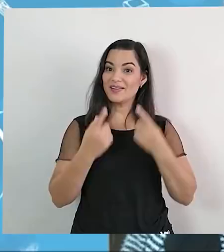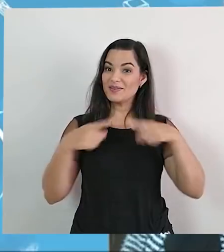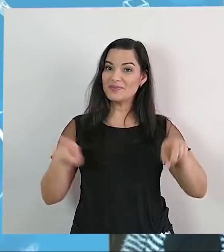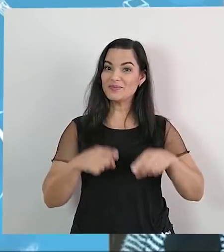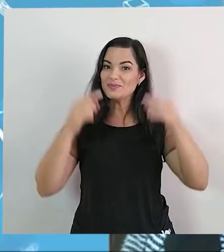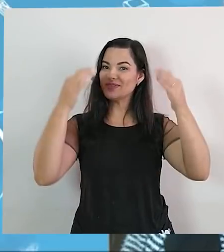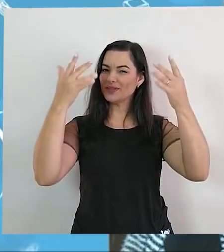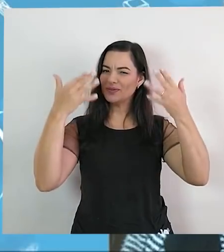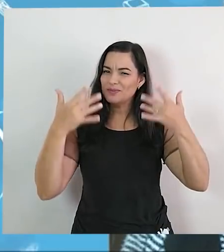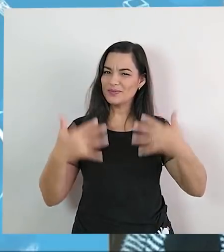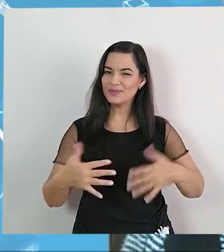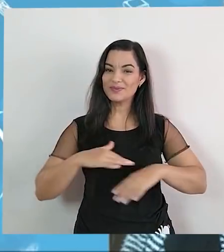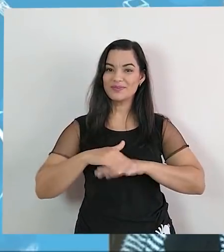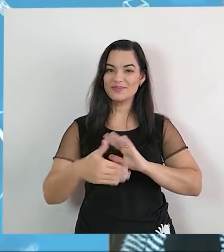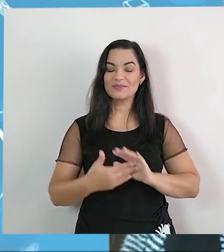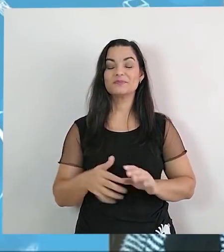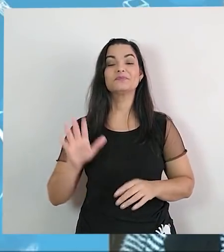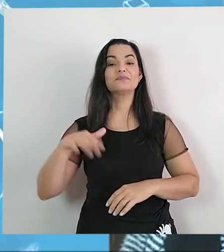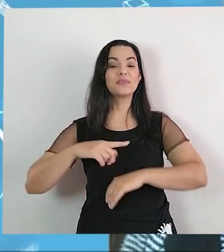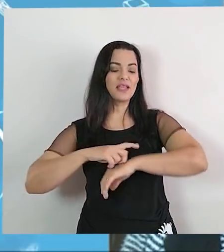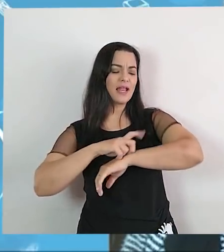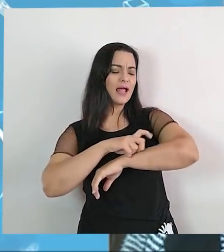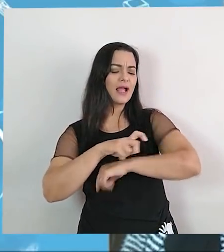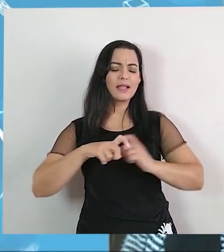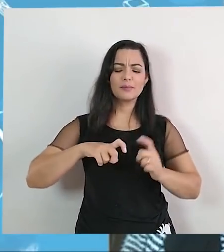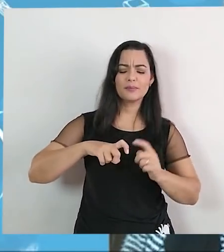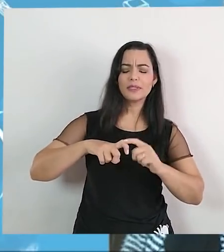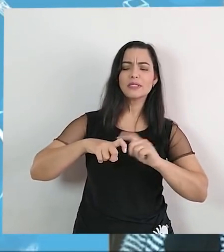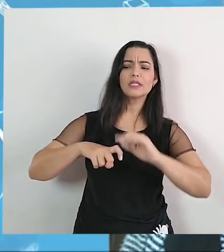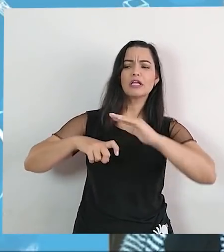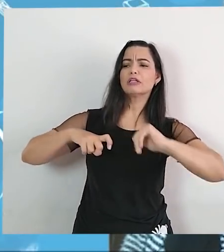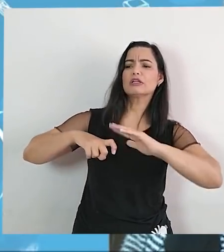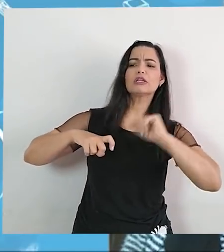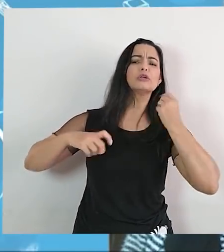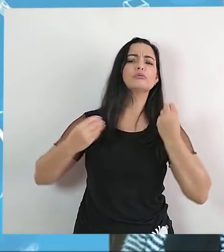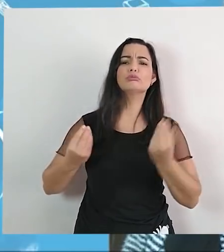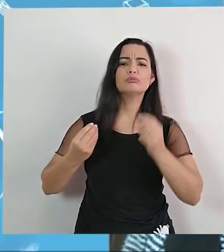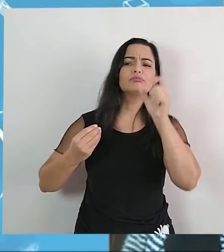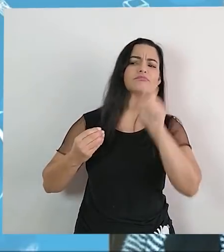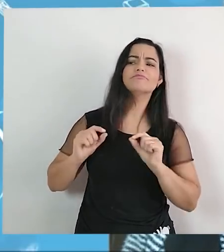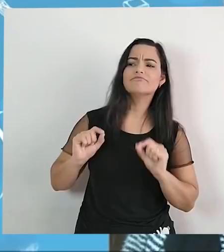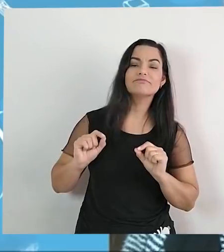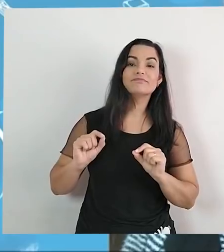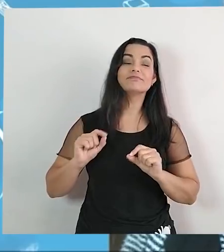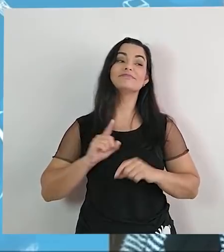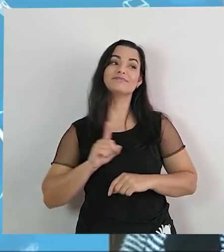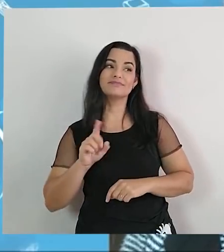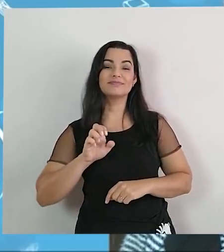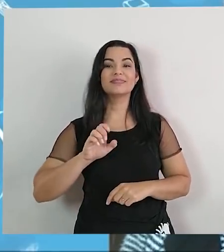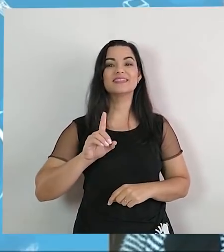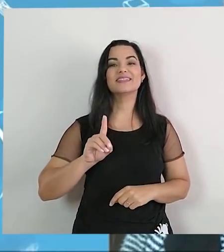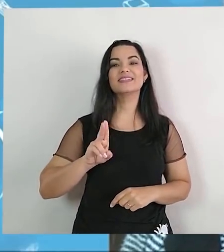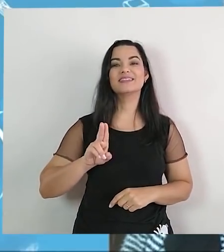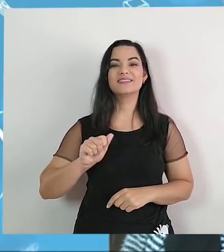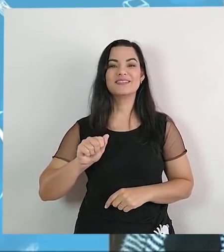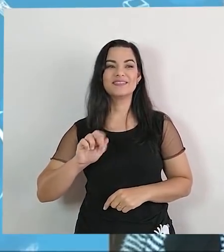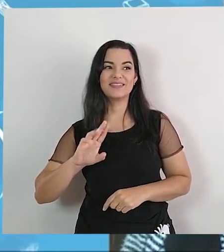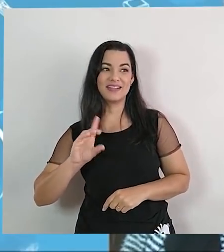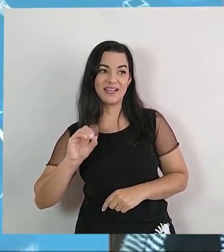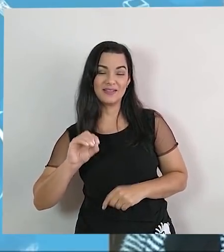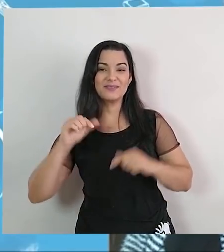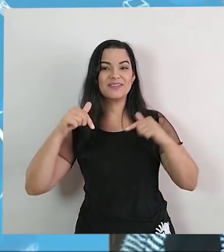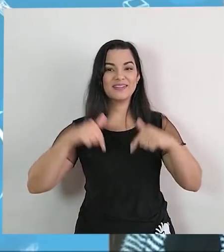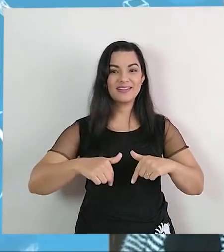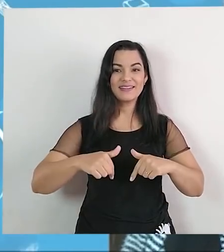vamos ler a música toda. Lagarta pintada, quem foi que te pintou? Foi o